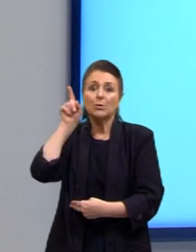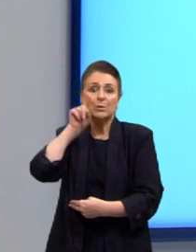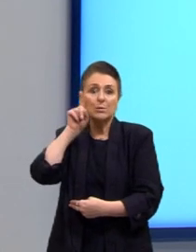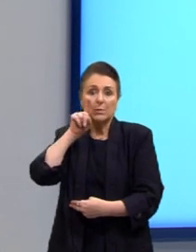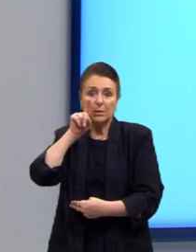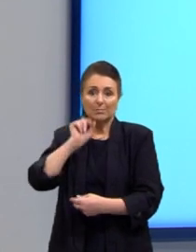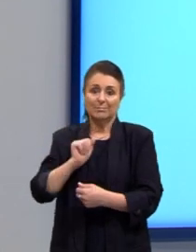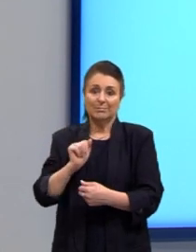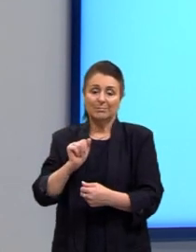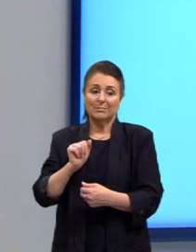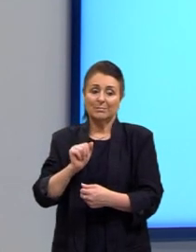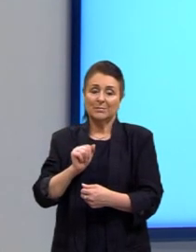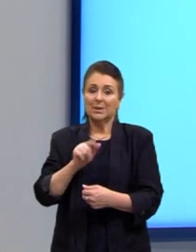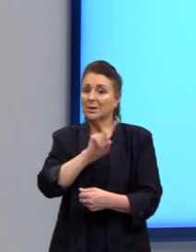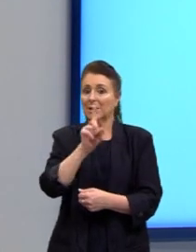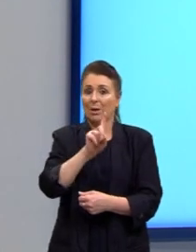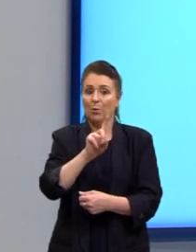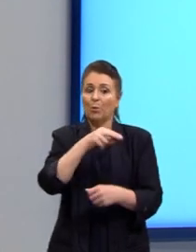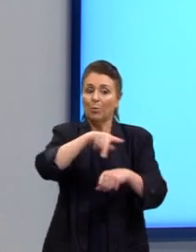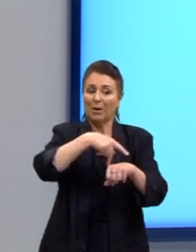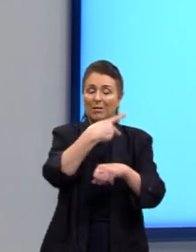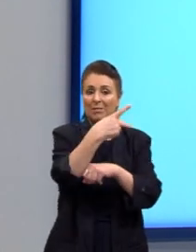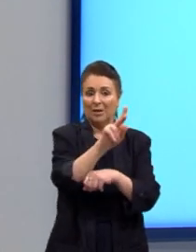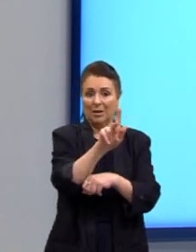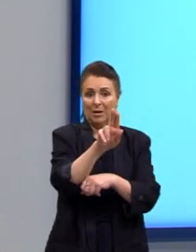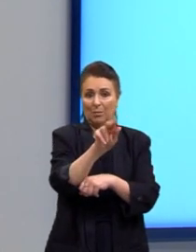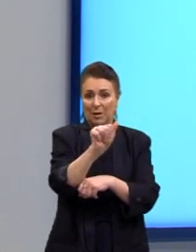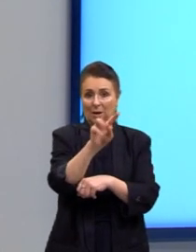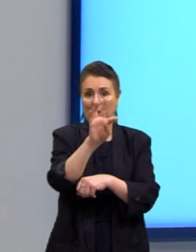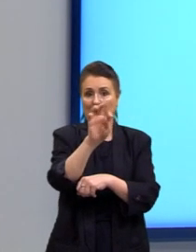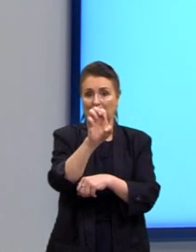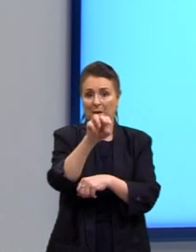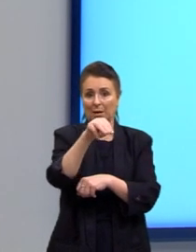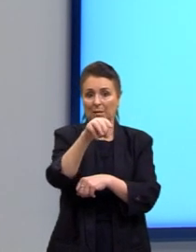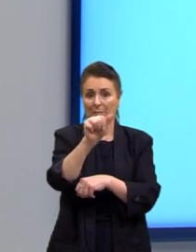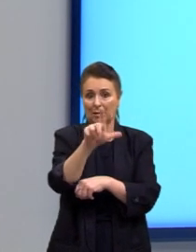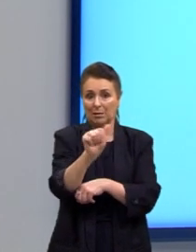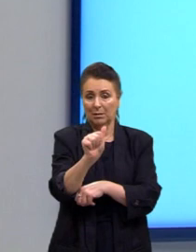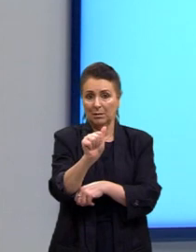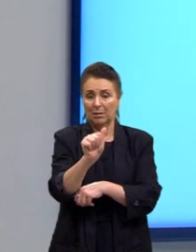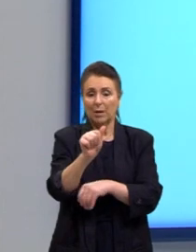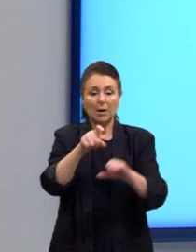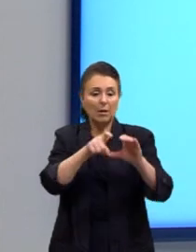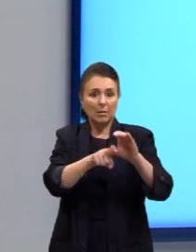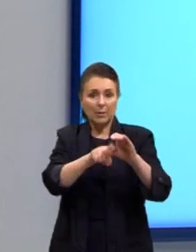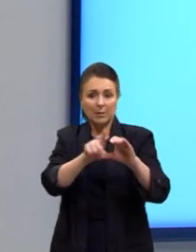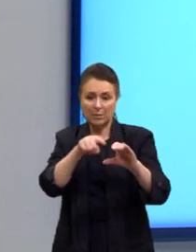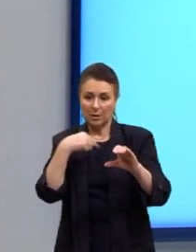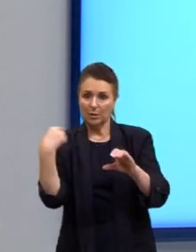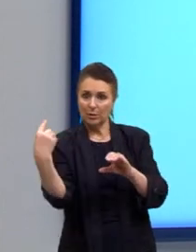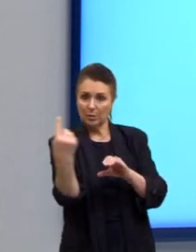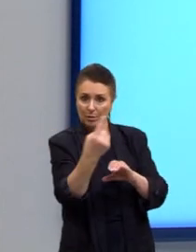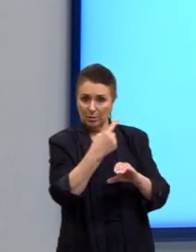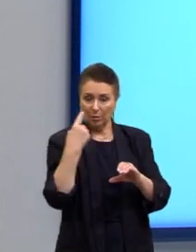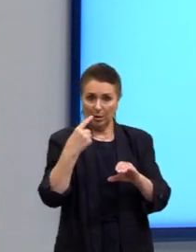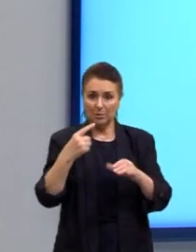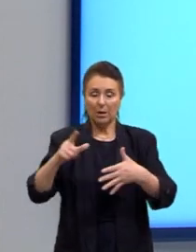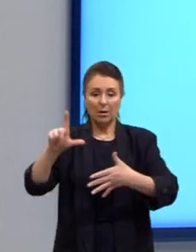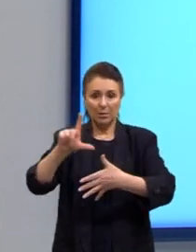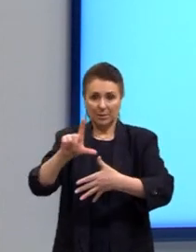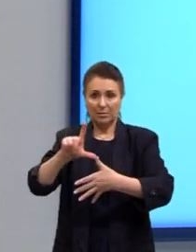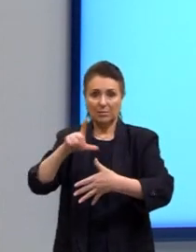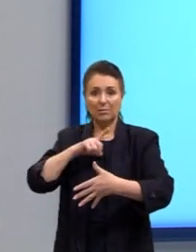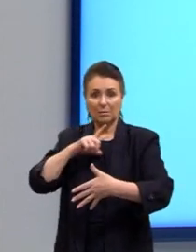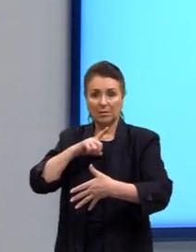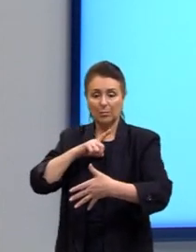dos Estados Unidos né e a desvalorização e a dependência que nossa América Latina temos